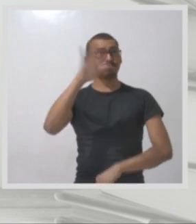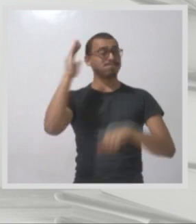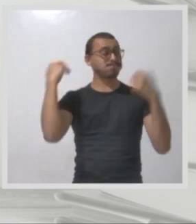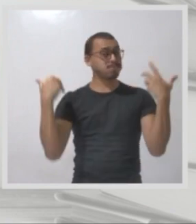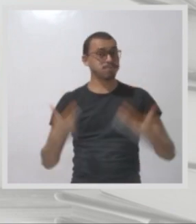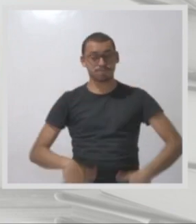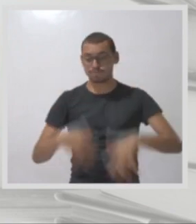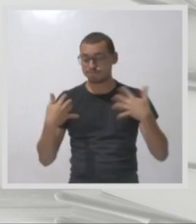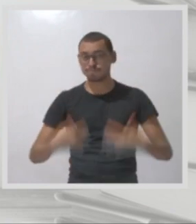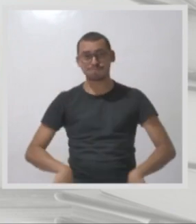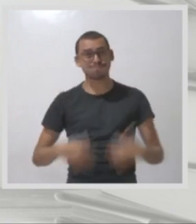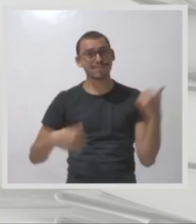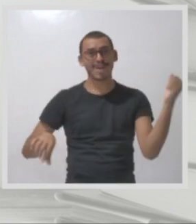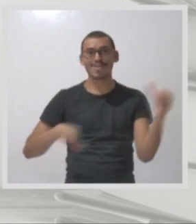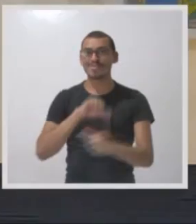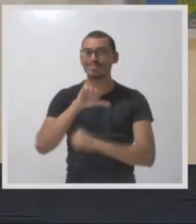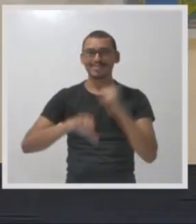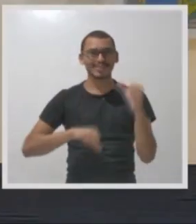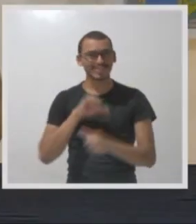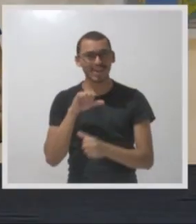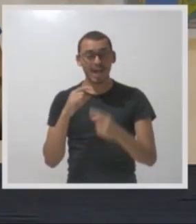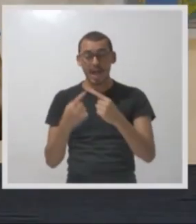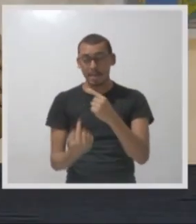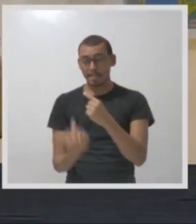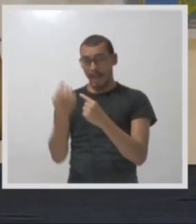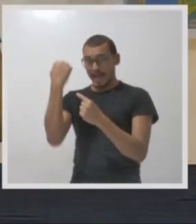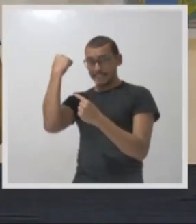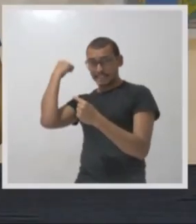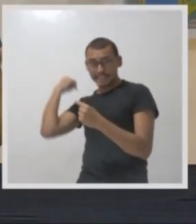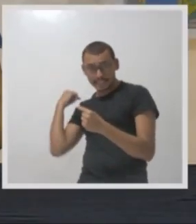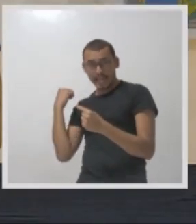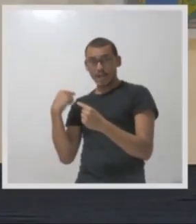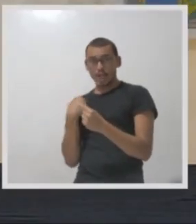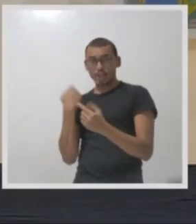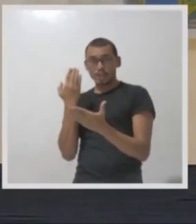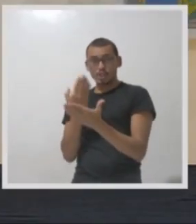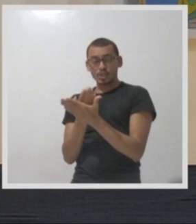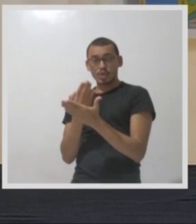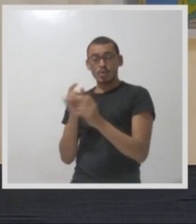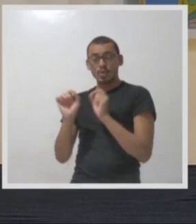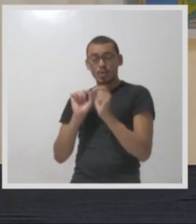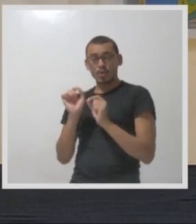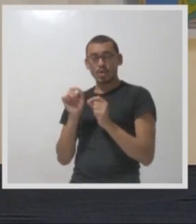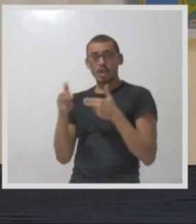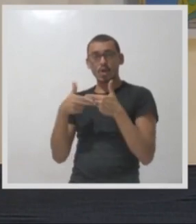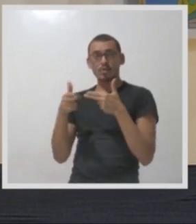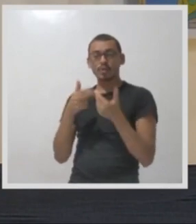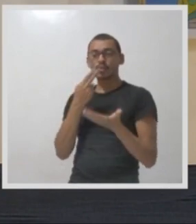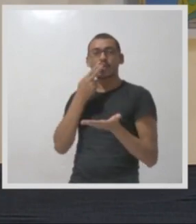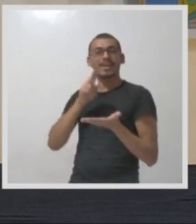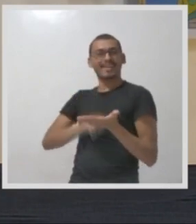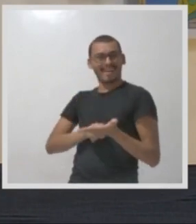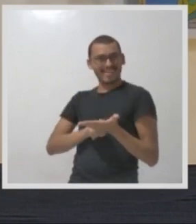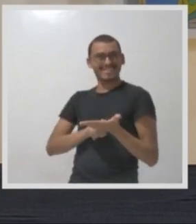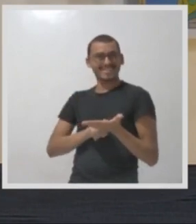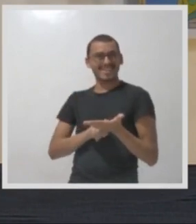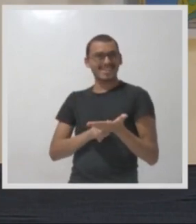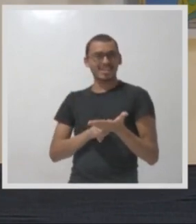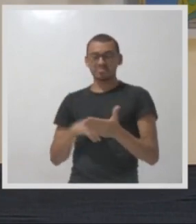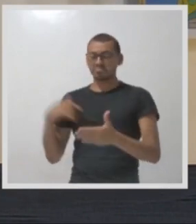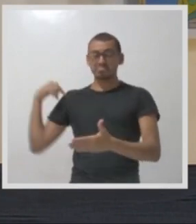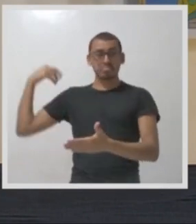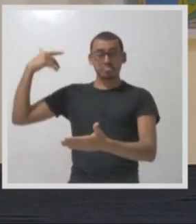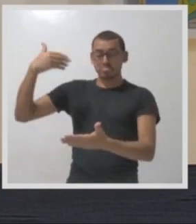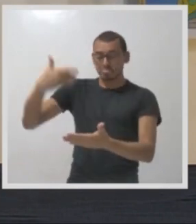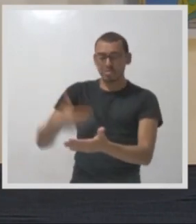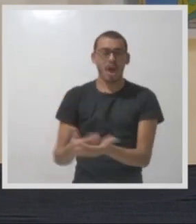verdade? Nós utilizávamos antigamente, era corriqueiro utilizar cartas. Hoje em dia, nós utilizamos